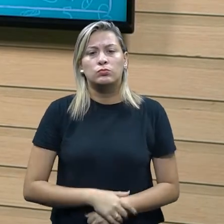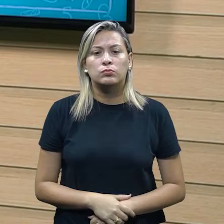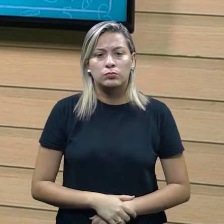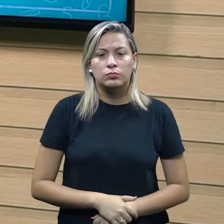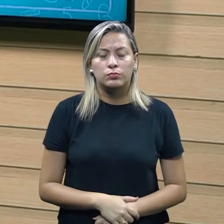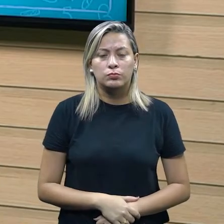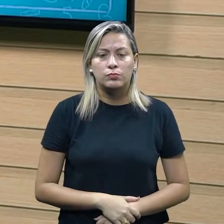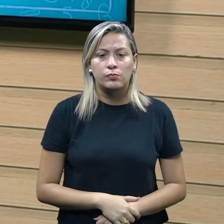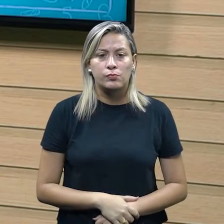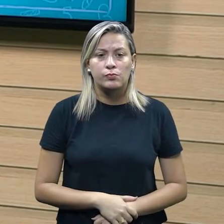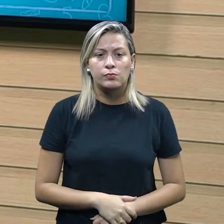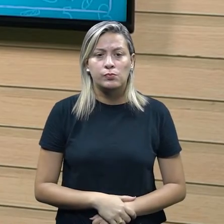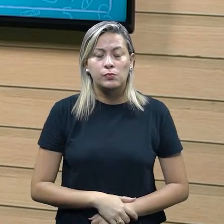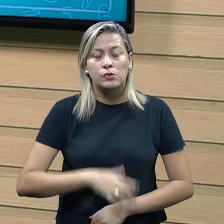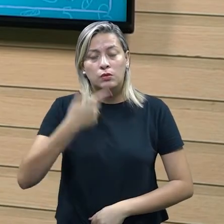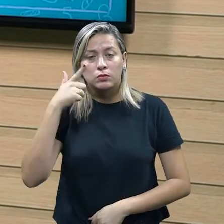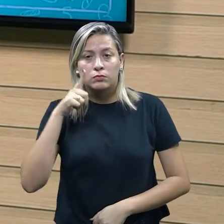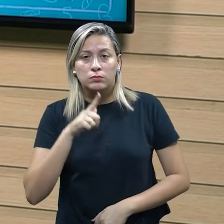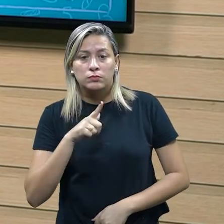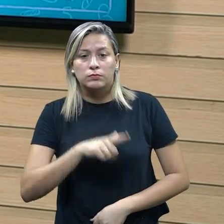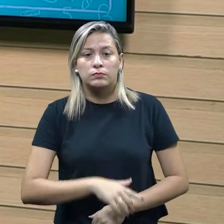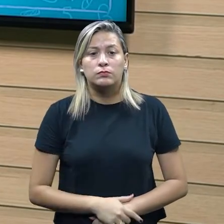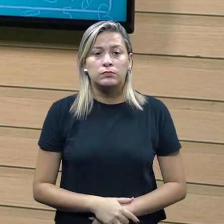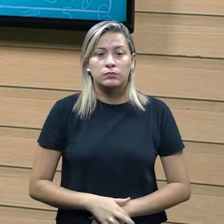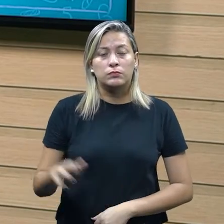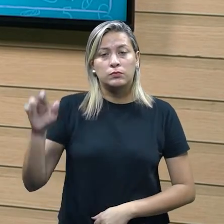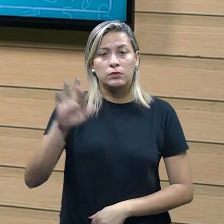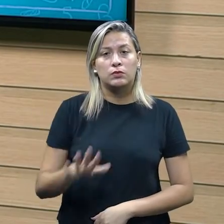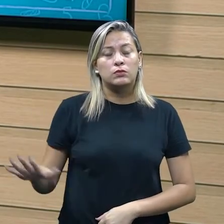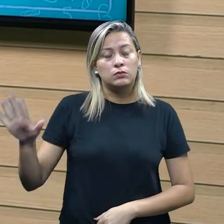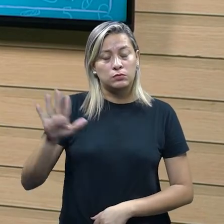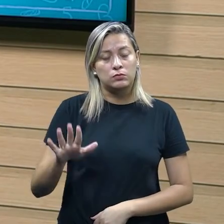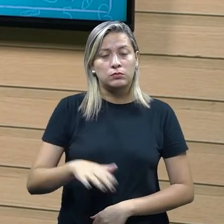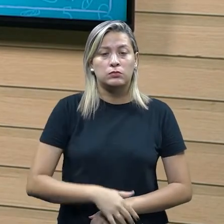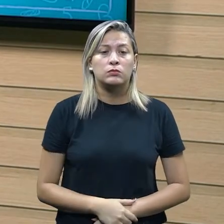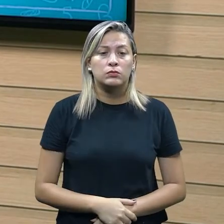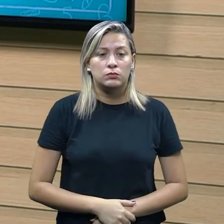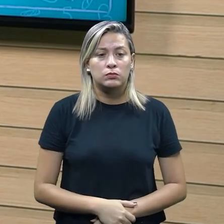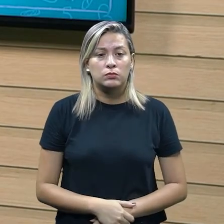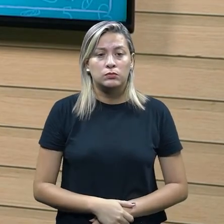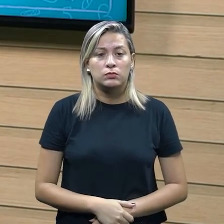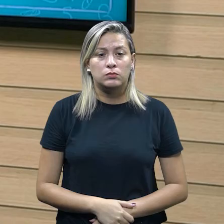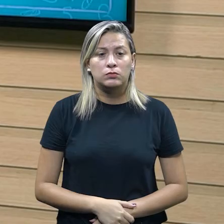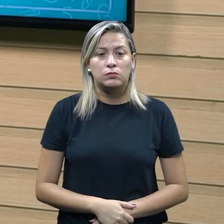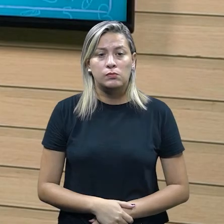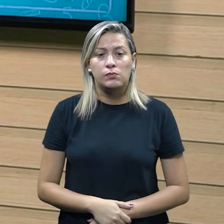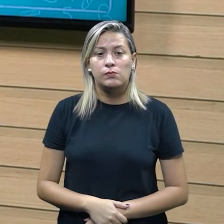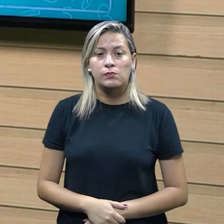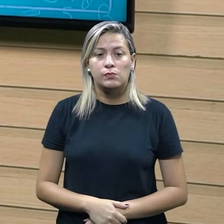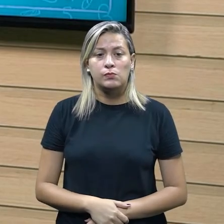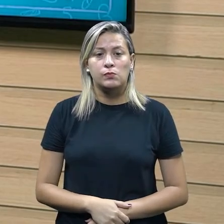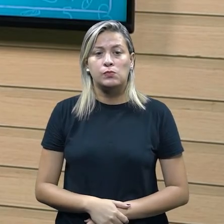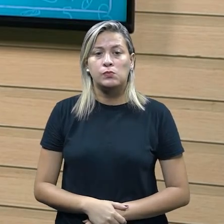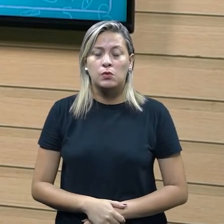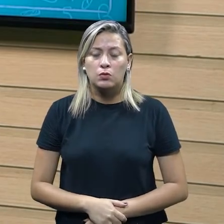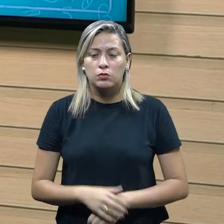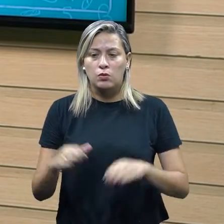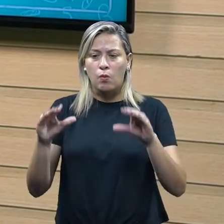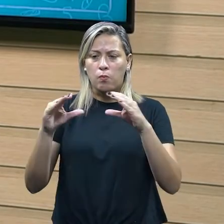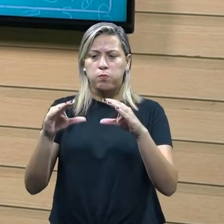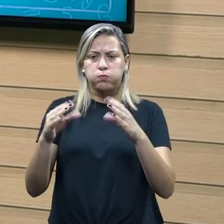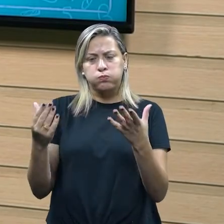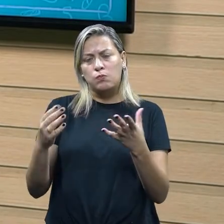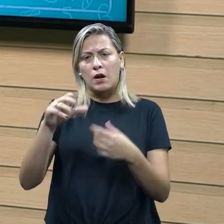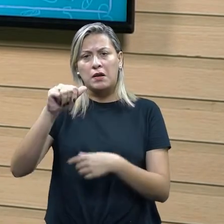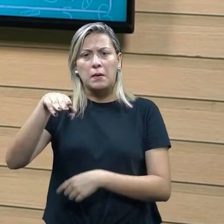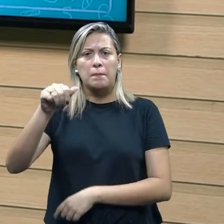gerar dimensões desse produto, você consegue ver regiões sobrepostas, regiões que talvez vão ter uma aplicação de uma camada